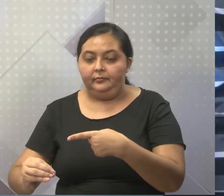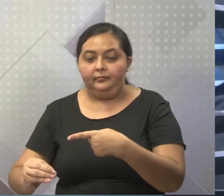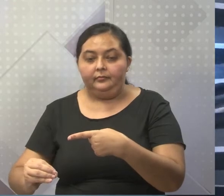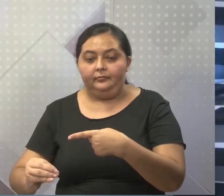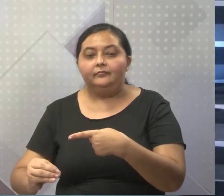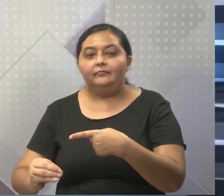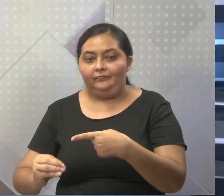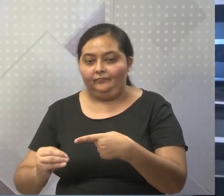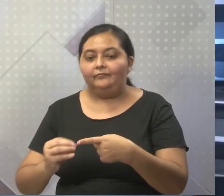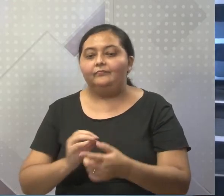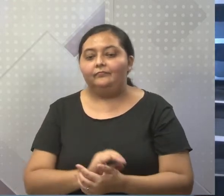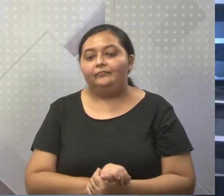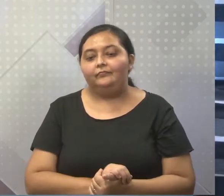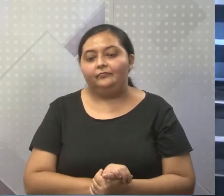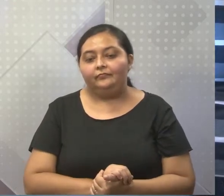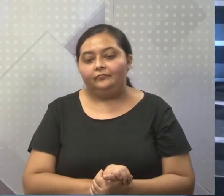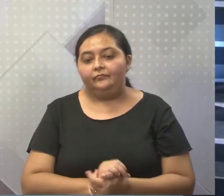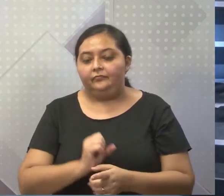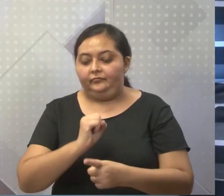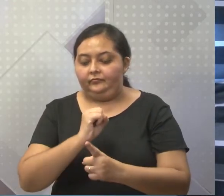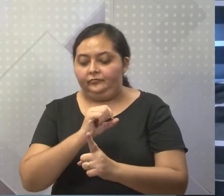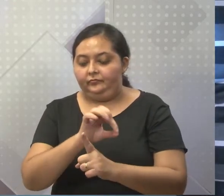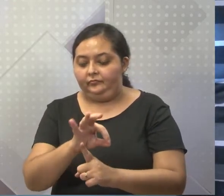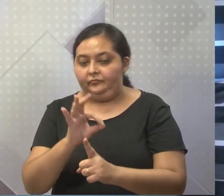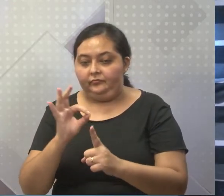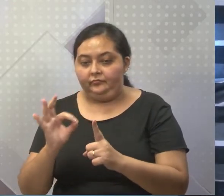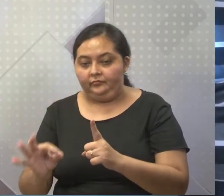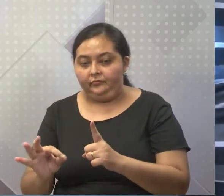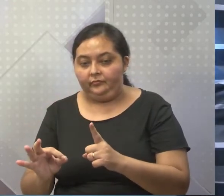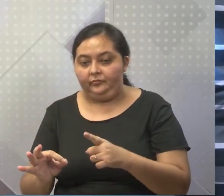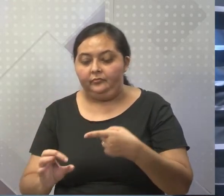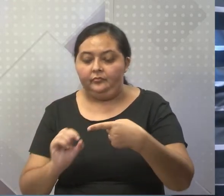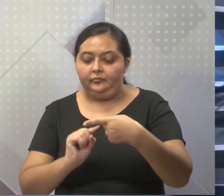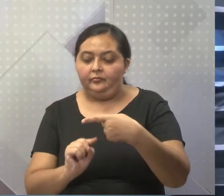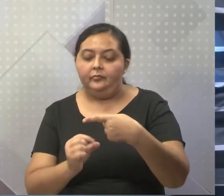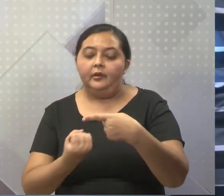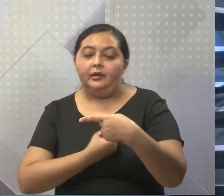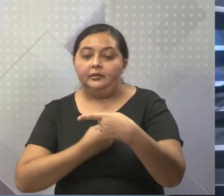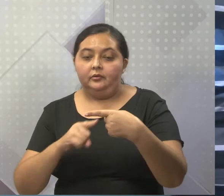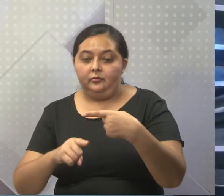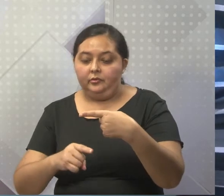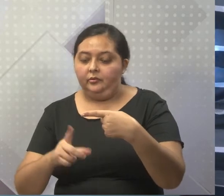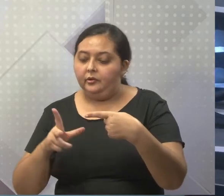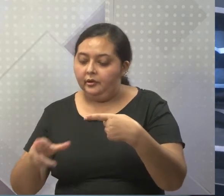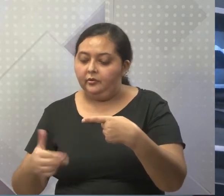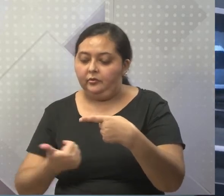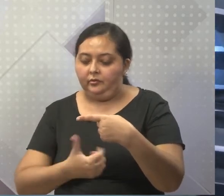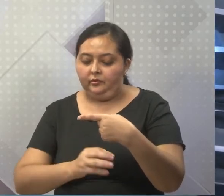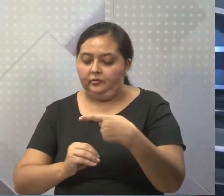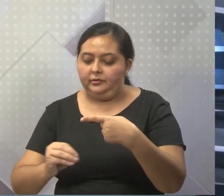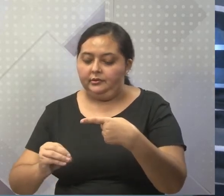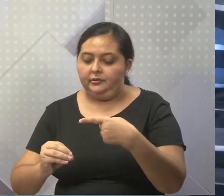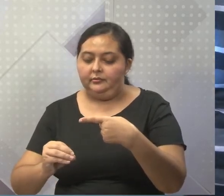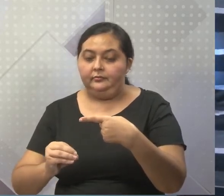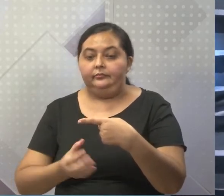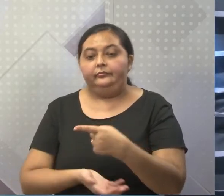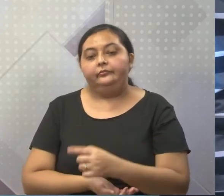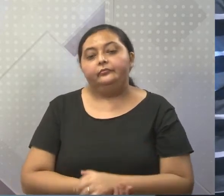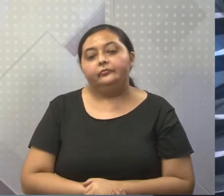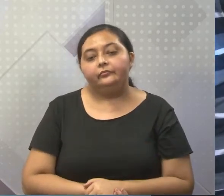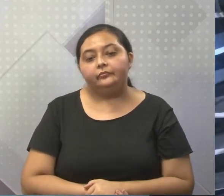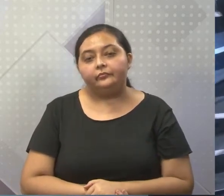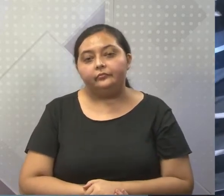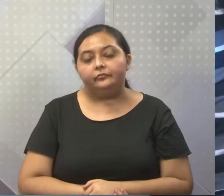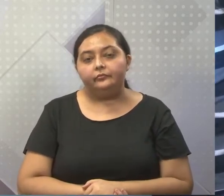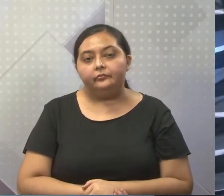assim bonitinho? Lembrando, a porcentagem, o nosso denominador é igual a 100. Bem tranquilo. O